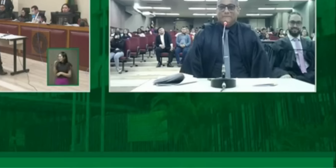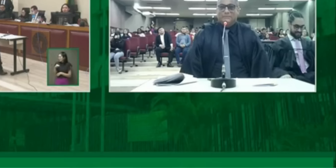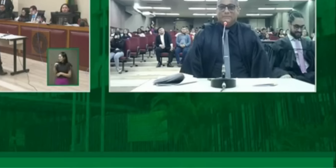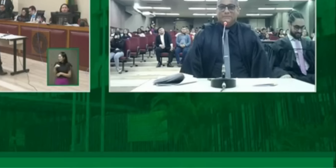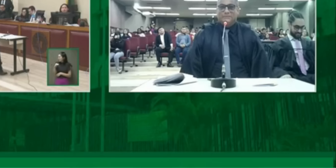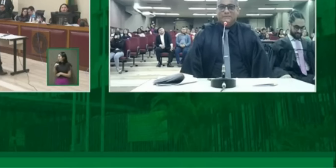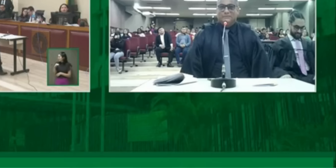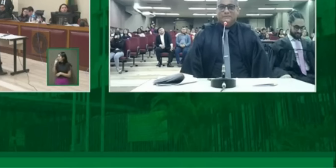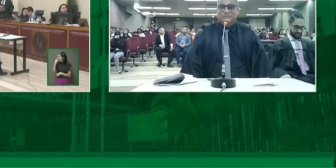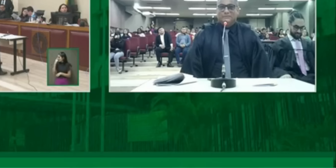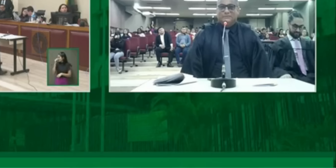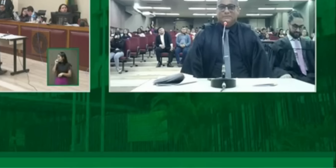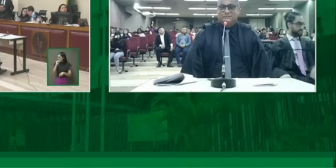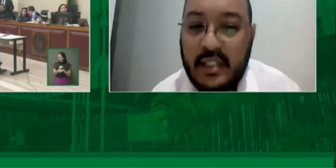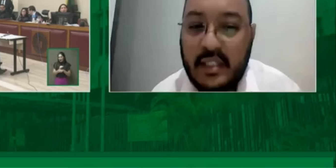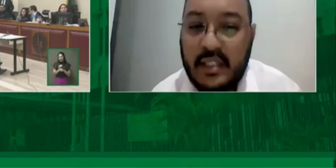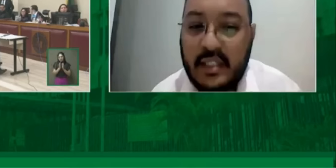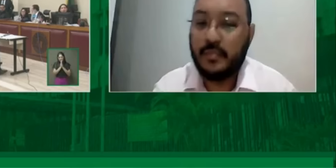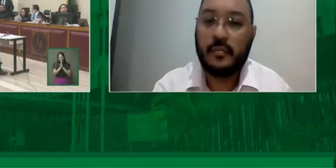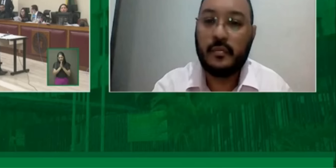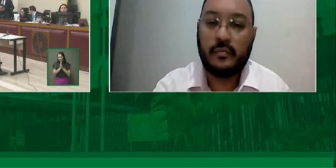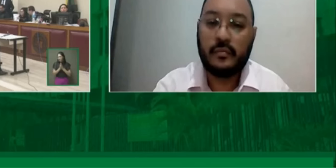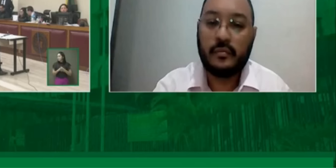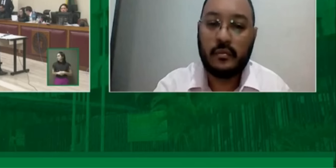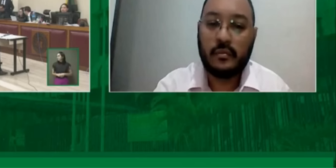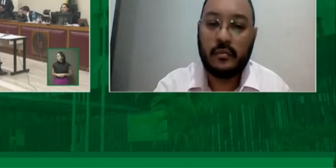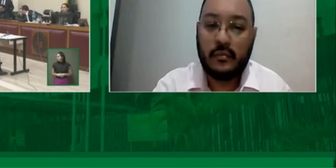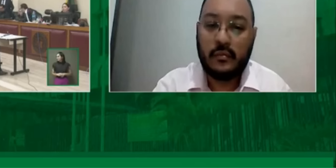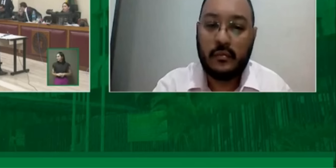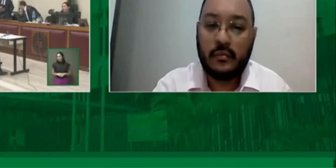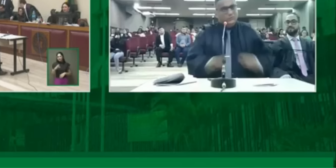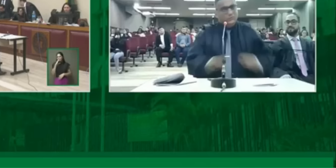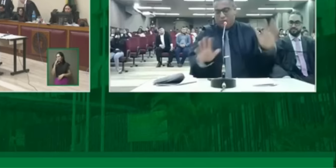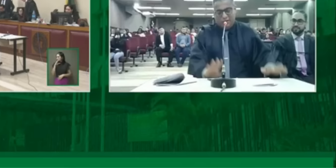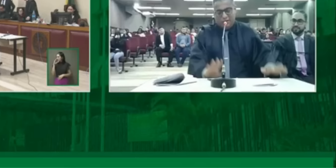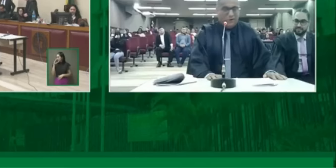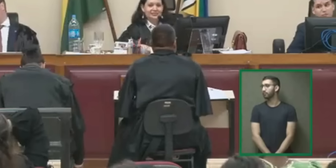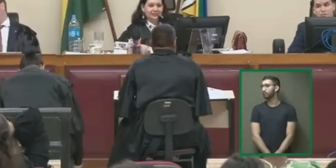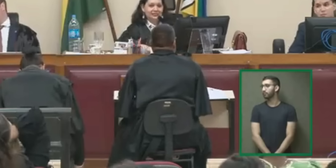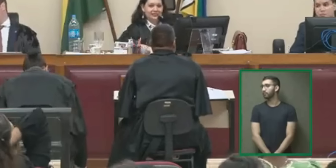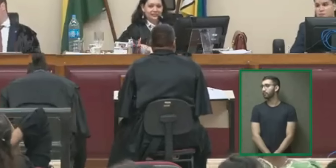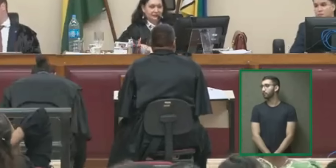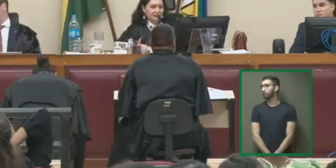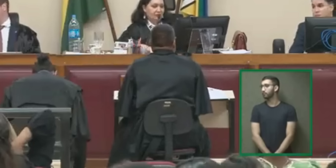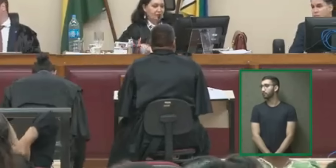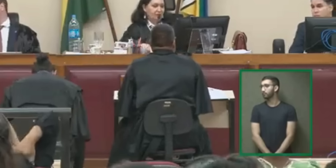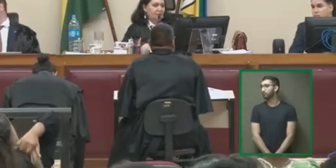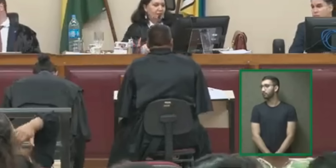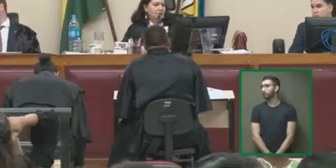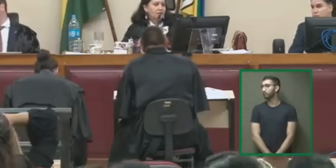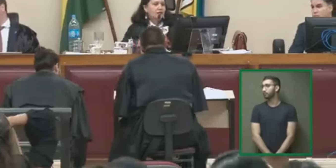gente vai dar uma pausa aqui. Eu vou pedir... Senhora, excelência. Recording stopped. Rapidinho, não, tá? Silêncio, tranquilo.